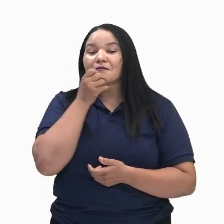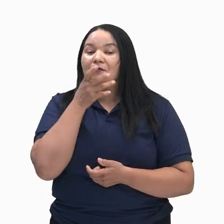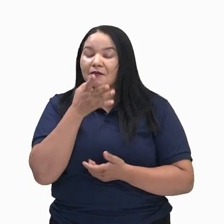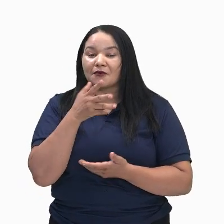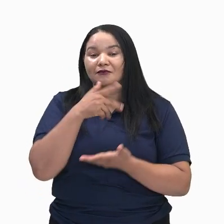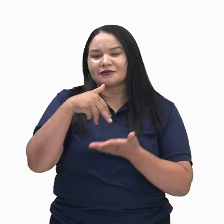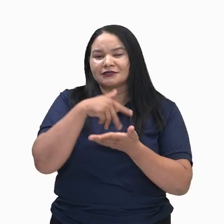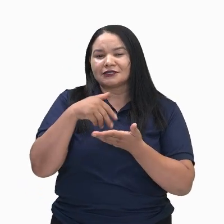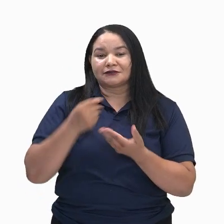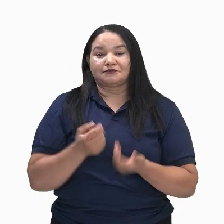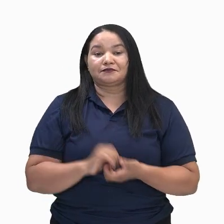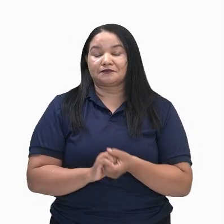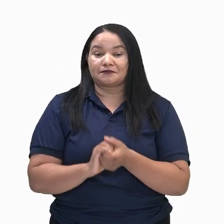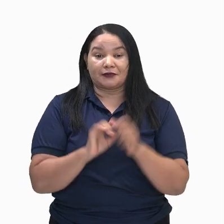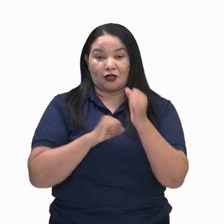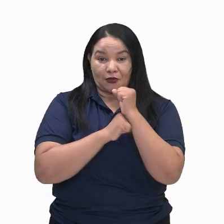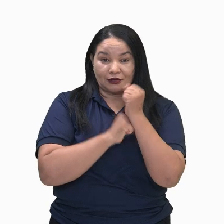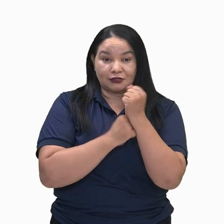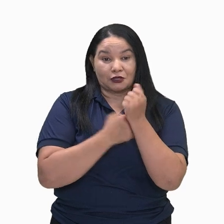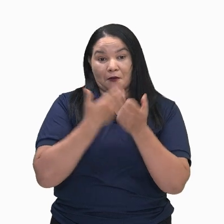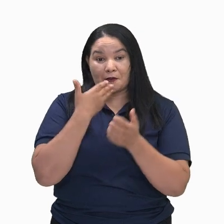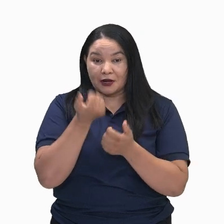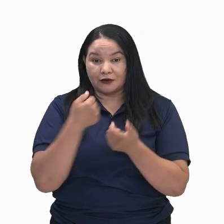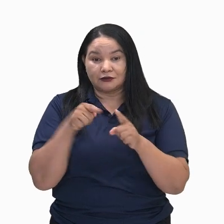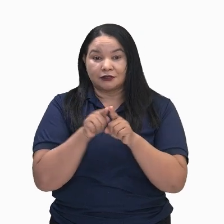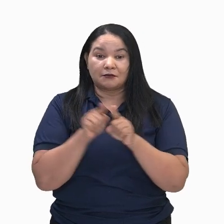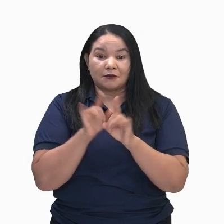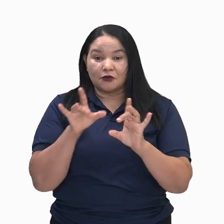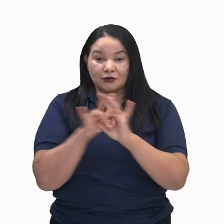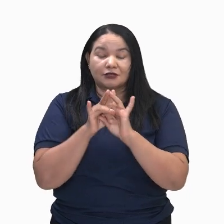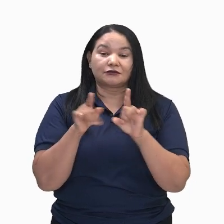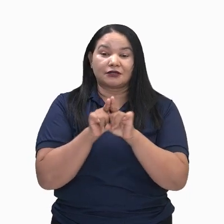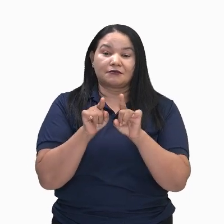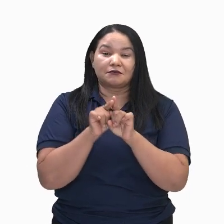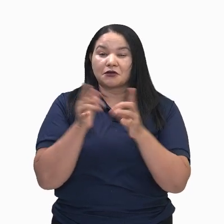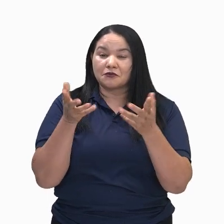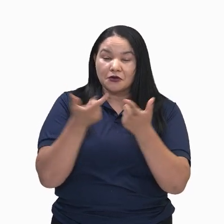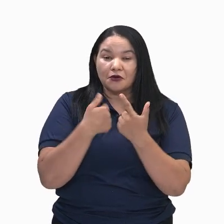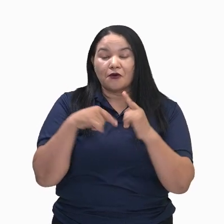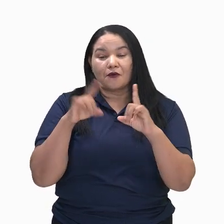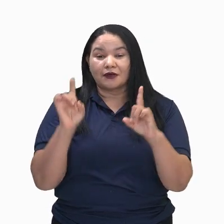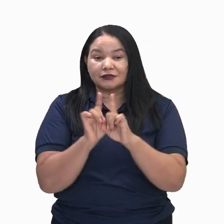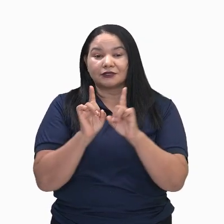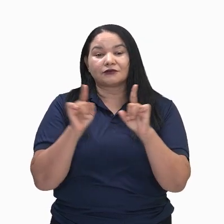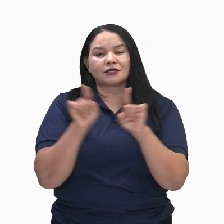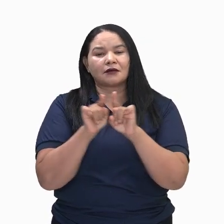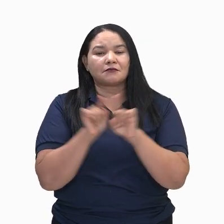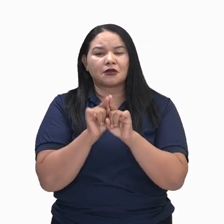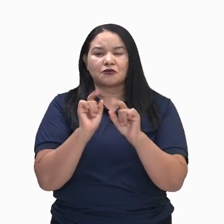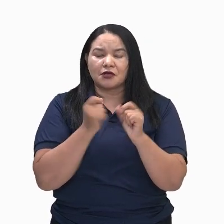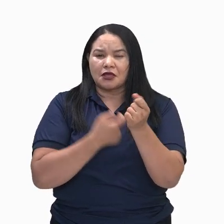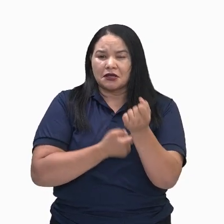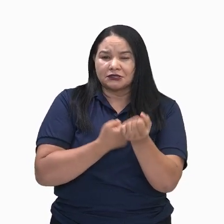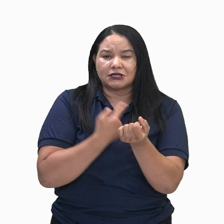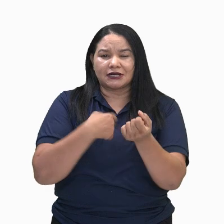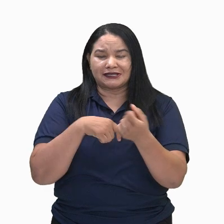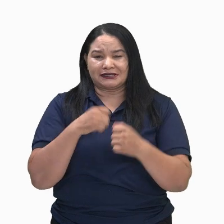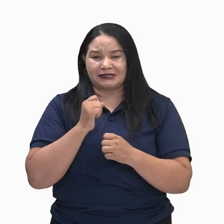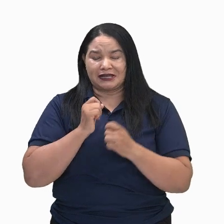Observem, melhora a coordenação motora, aumenta a conexão e a sensibilidade entre o casal, reduz o estresse e a